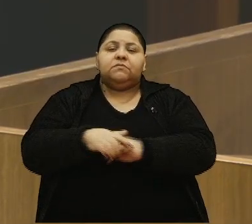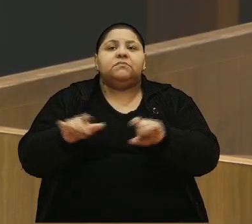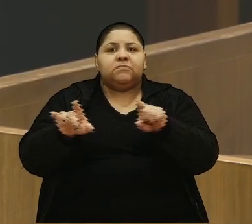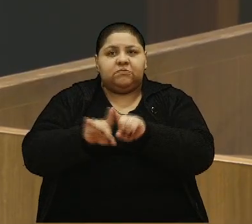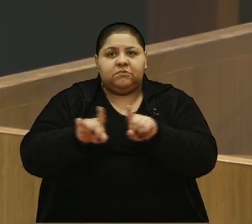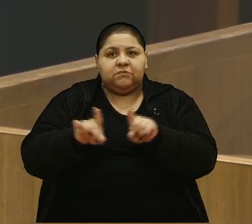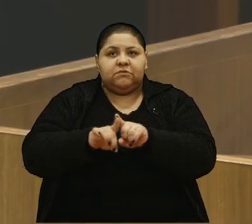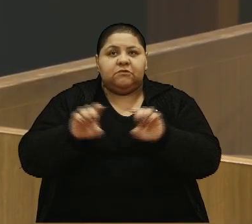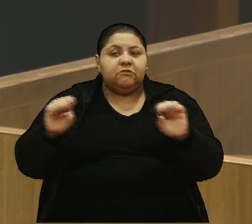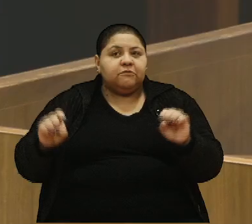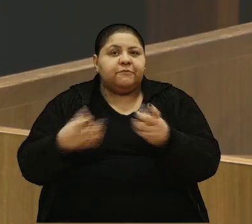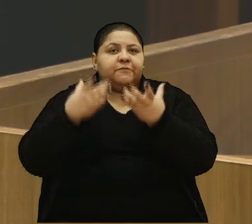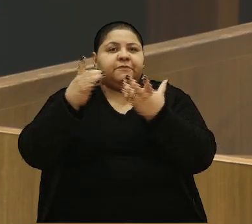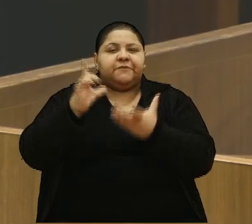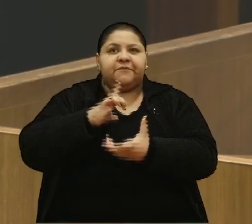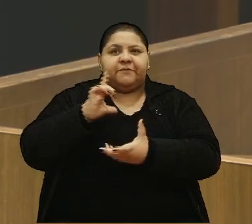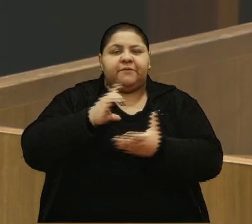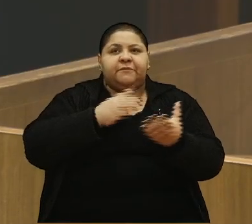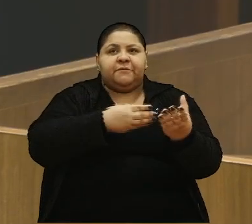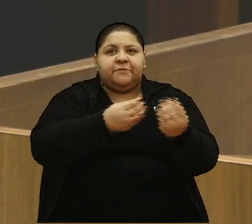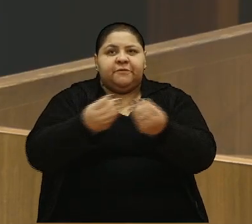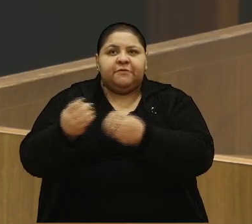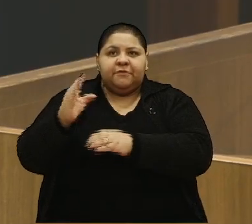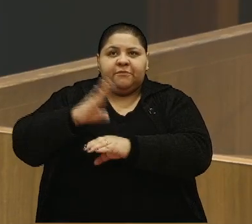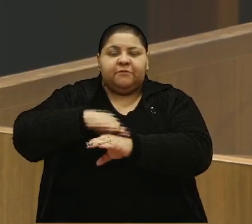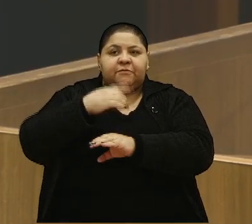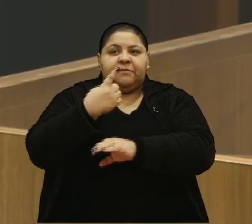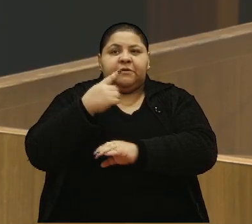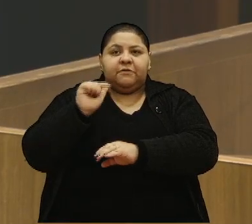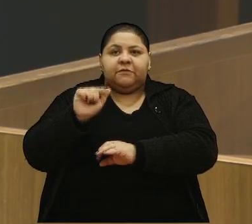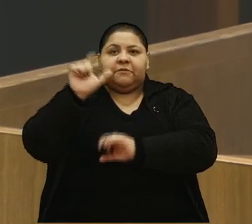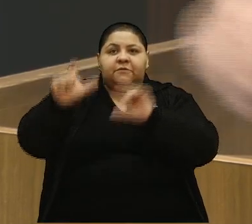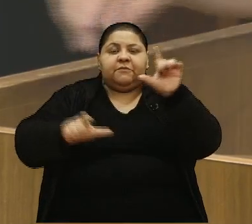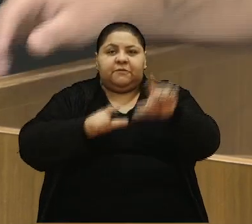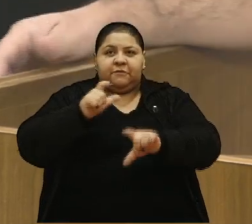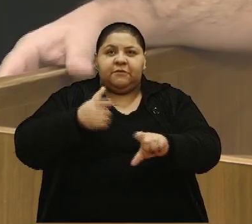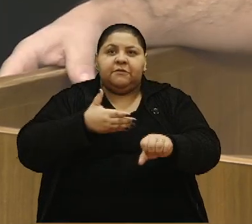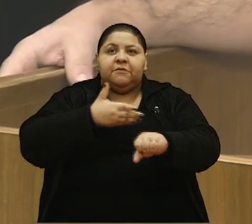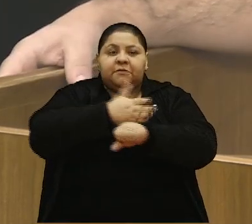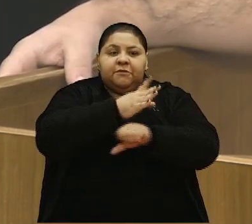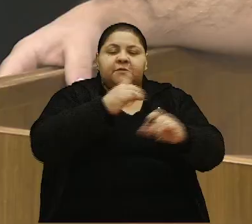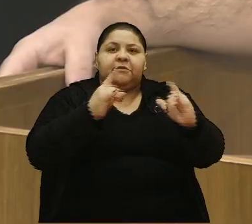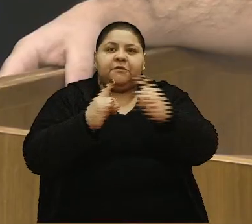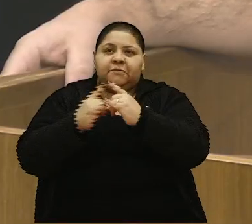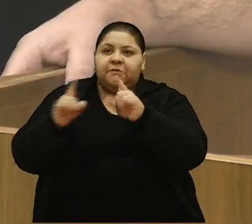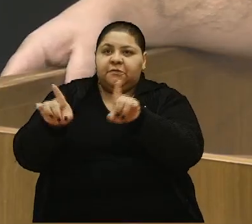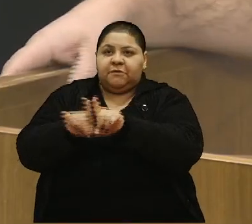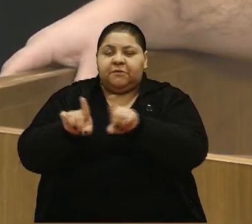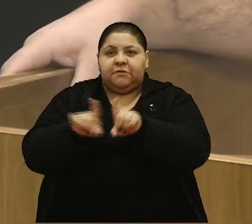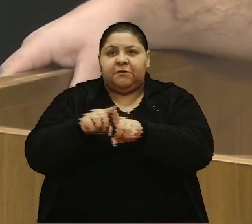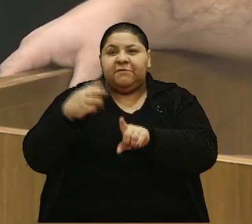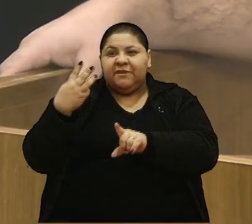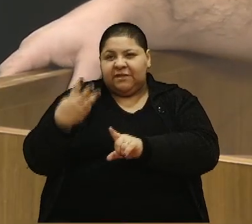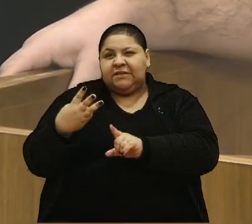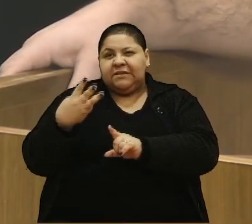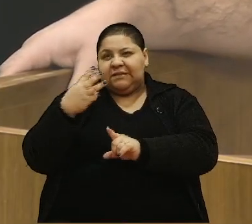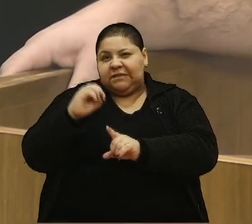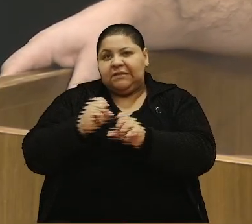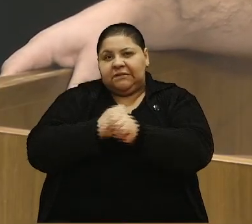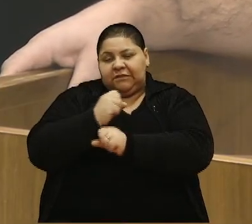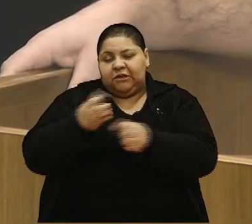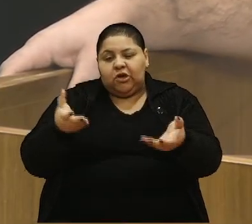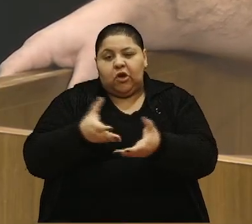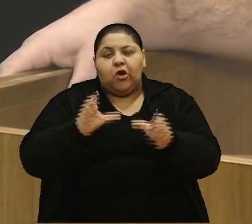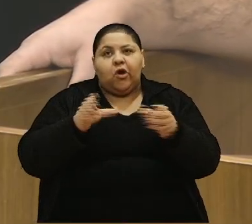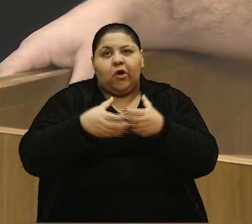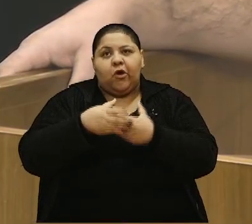destes, a festa contou com mais de 1.000 pessoas que passaram pela instituição também nessas 3 décadas. Hoje o grupo